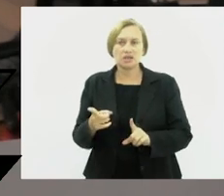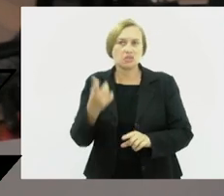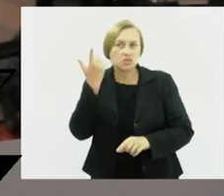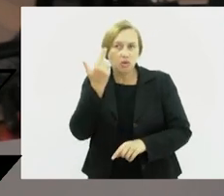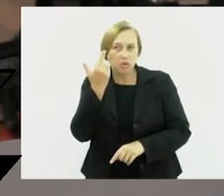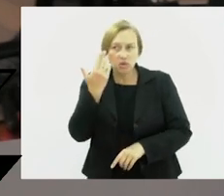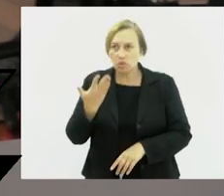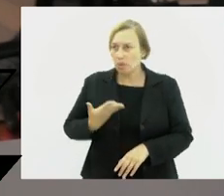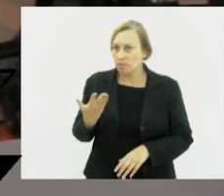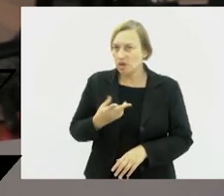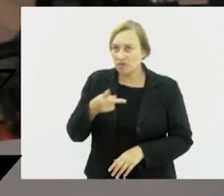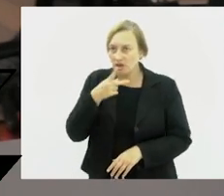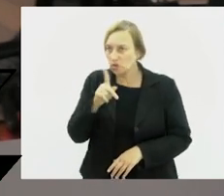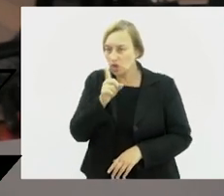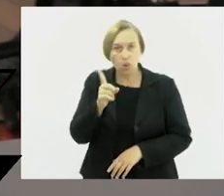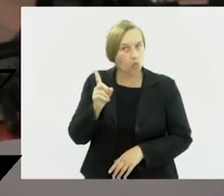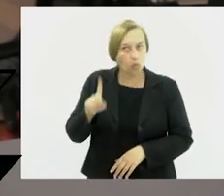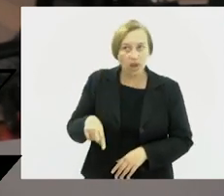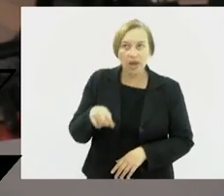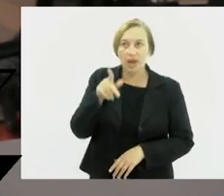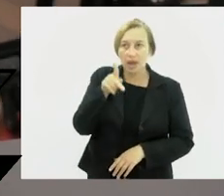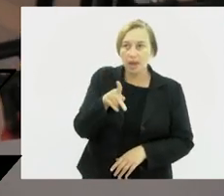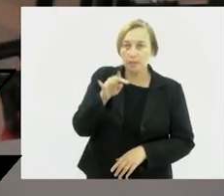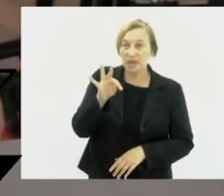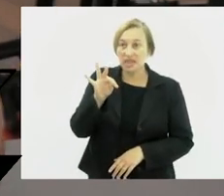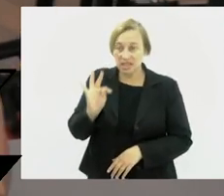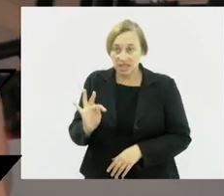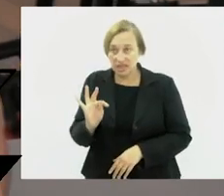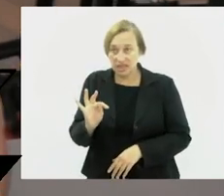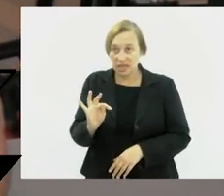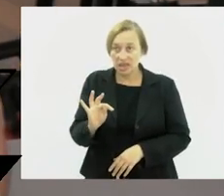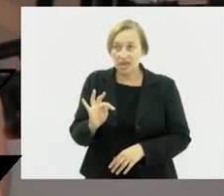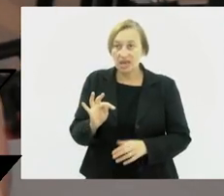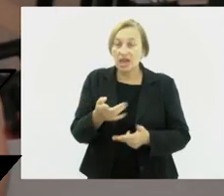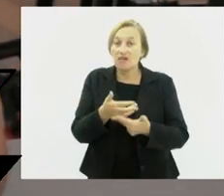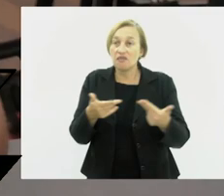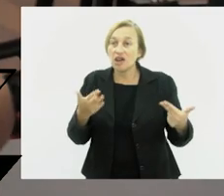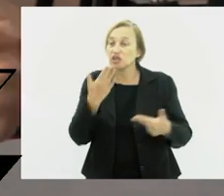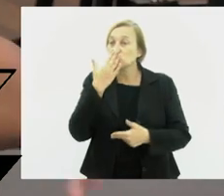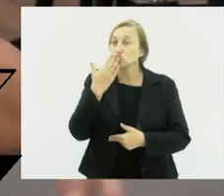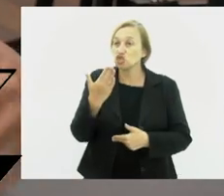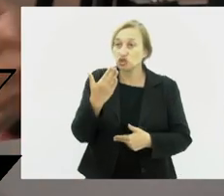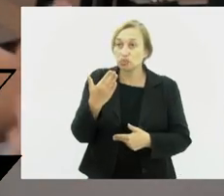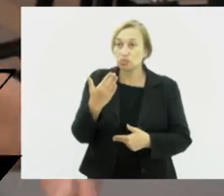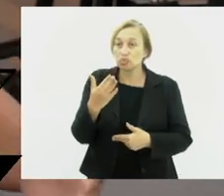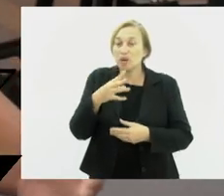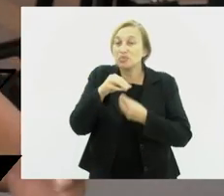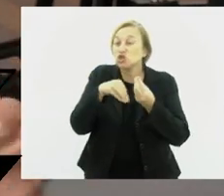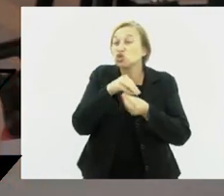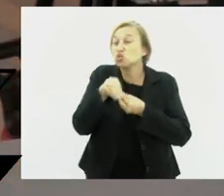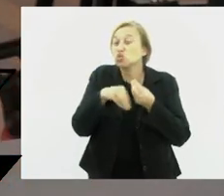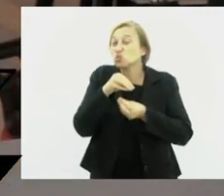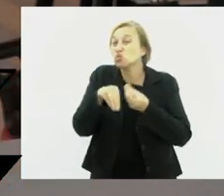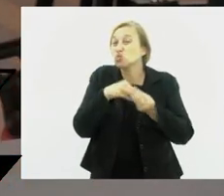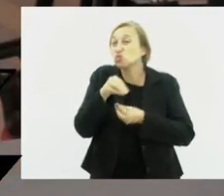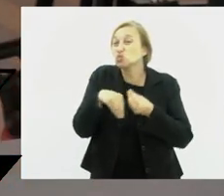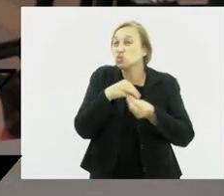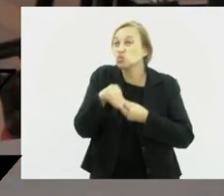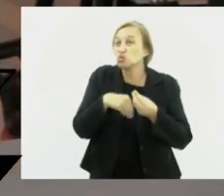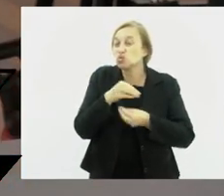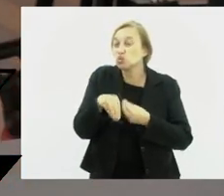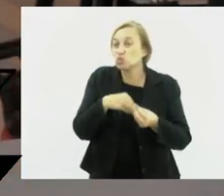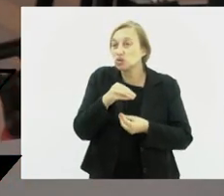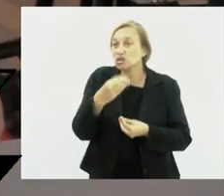Leão falou, não é pitbull, são derivados, que a gente vê vários tipos, né? São cruzas e mais cruzas, que vende